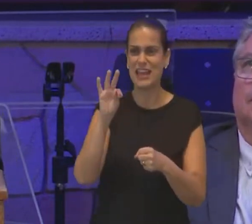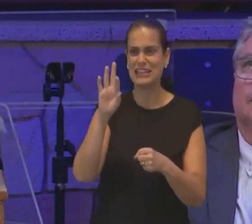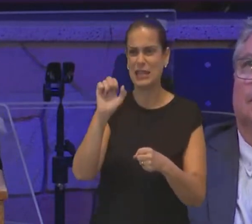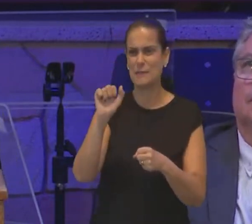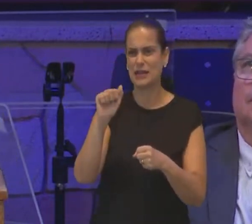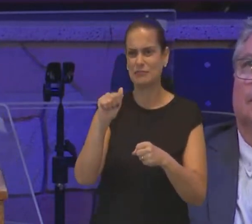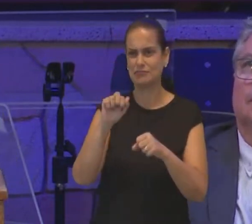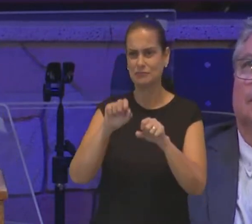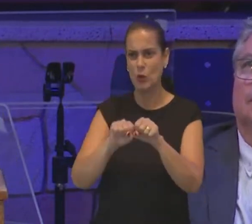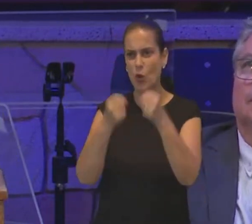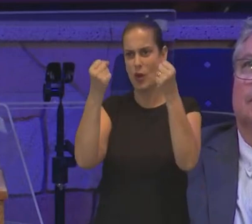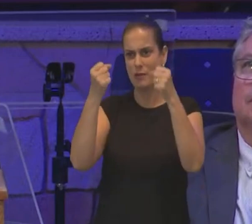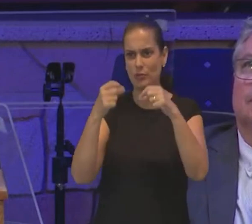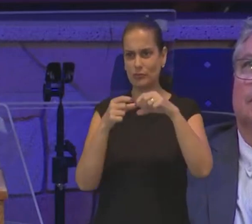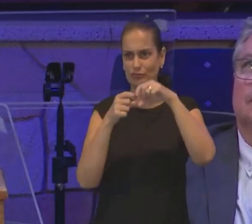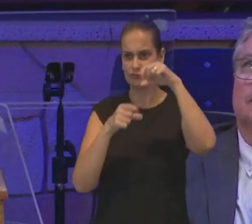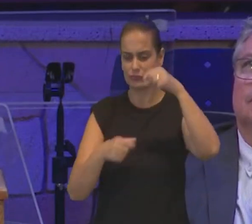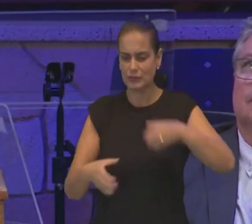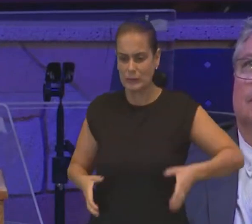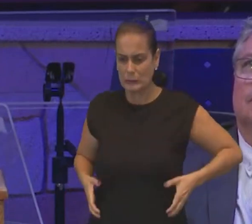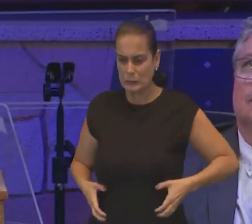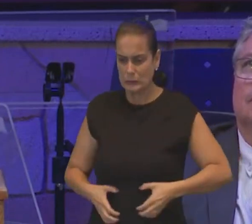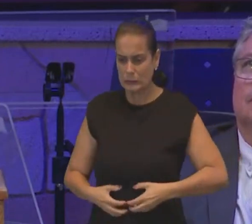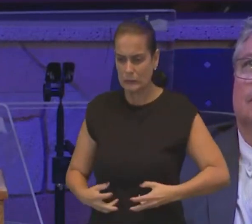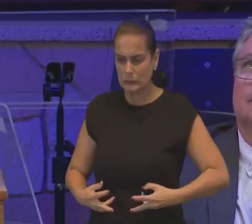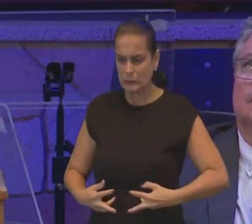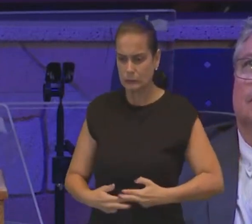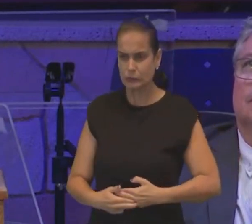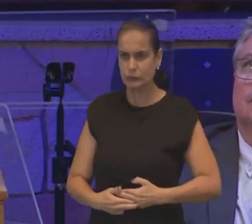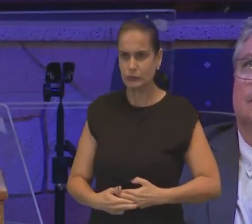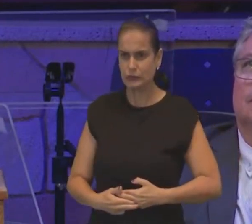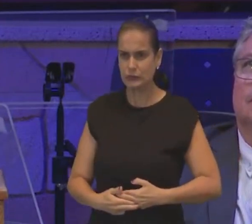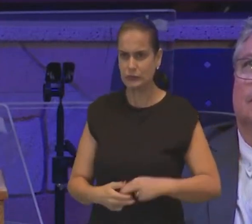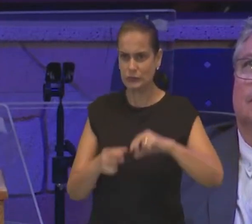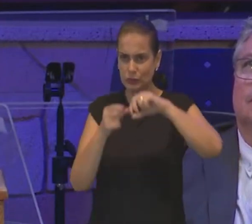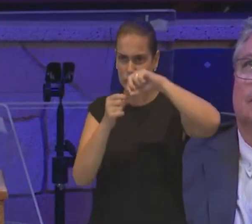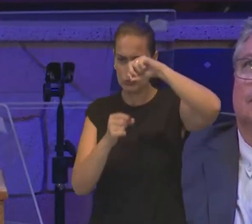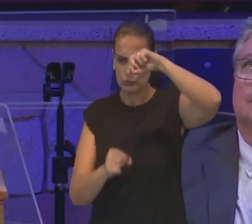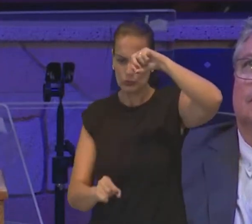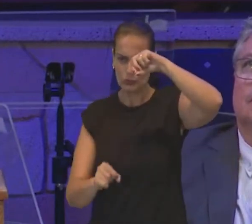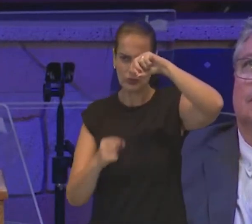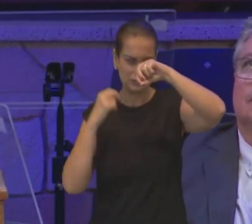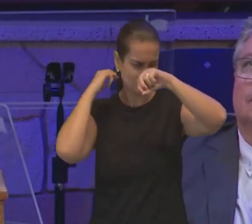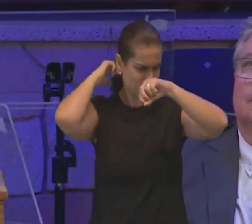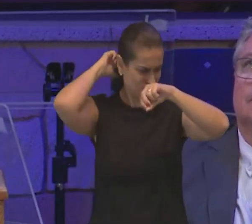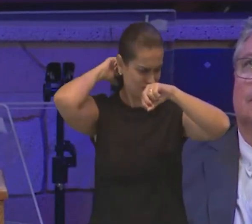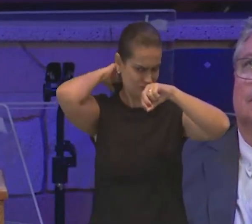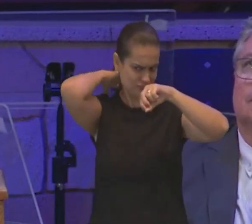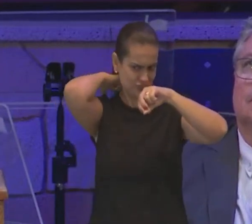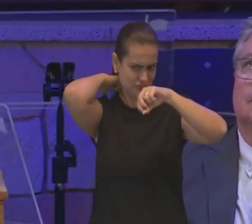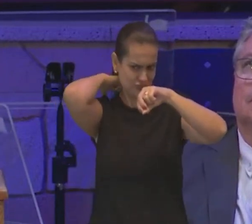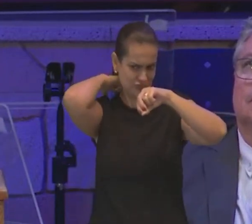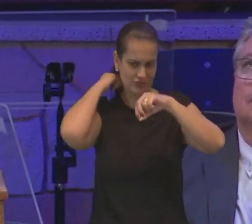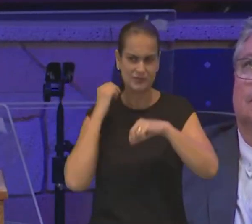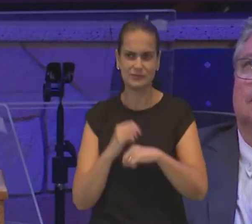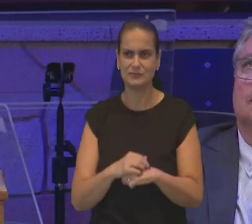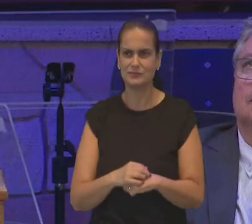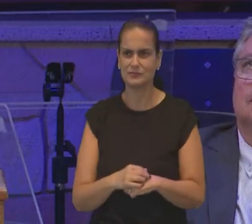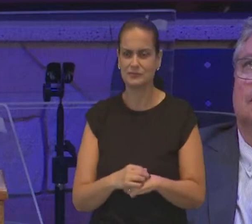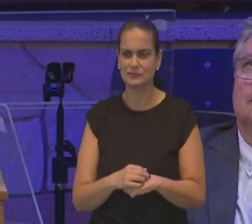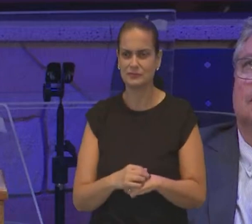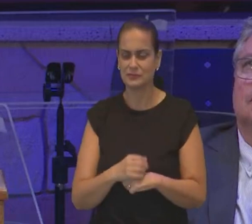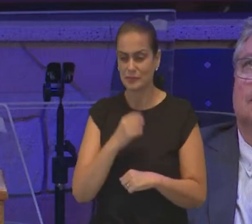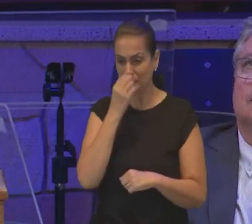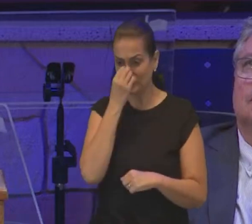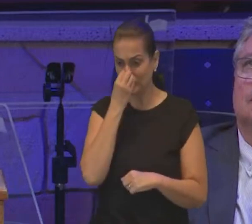placa na torácica, tenho um parafuso na lombar, tenho um gerador que hoje eu controlo por Bluetooth